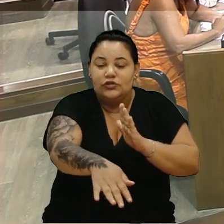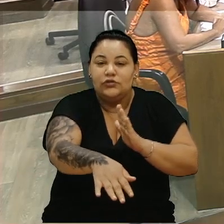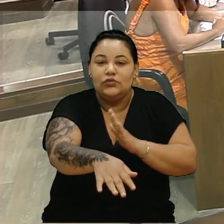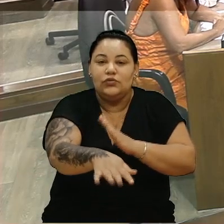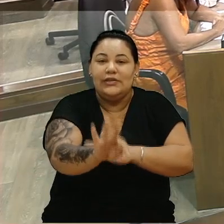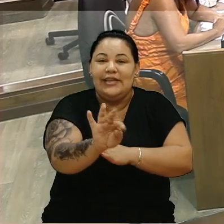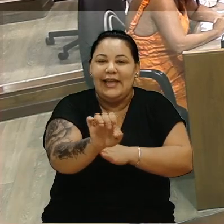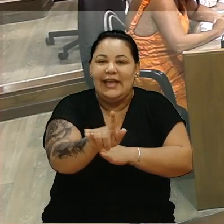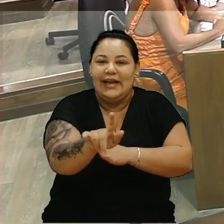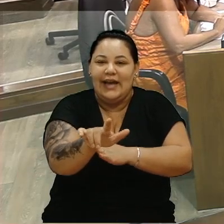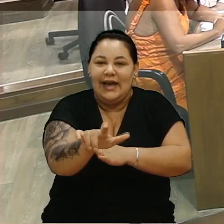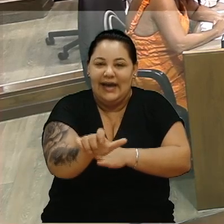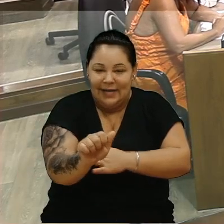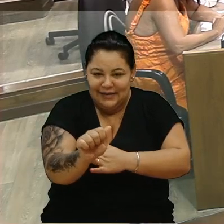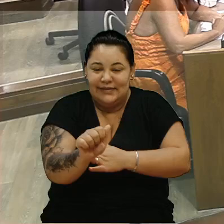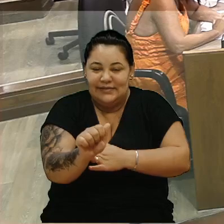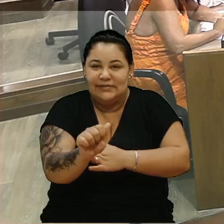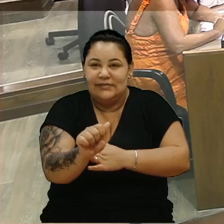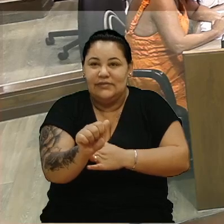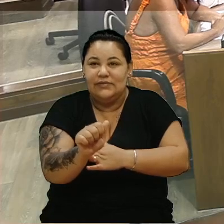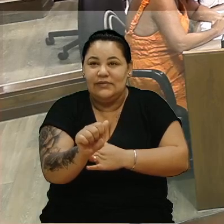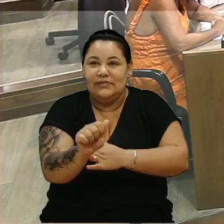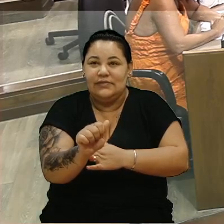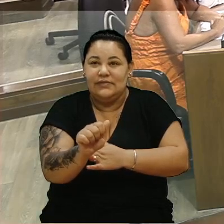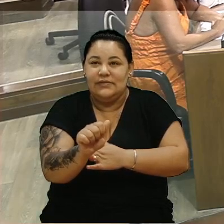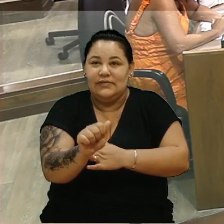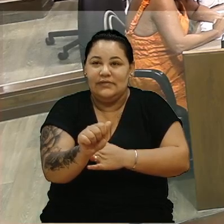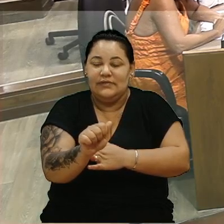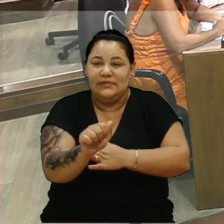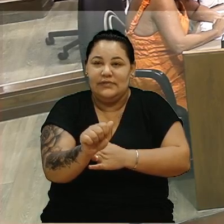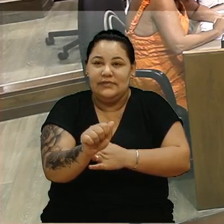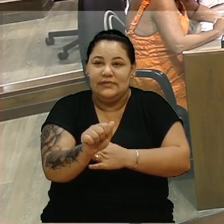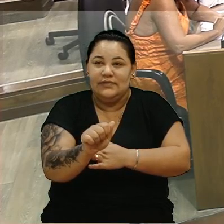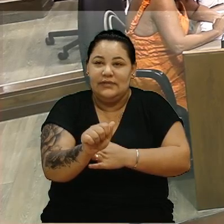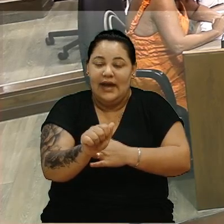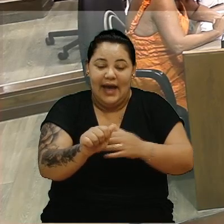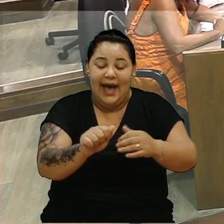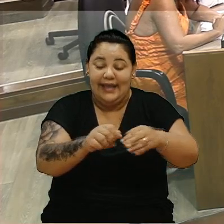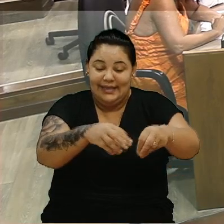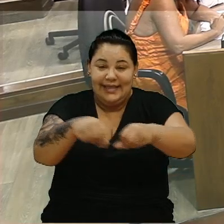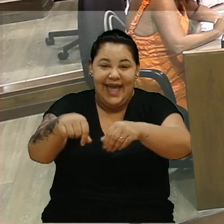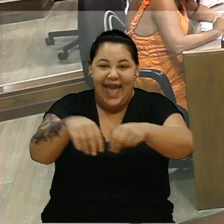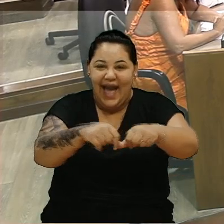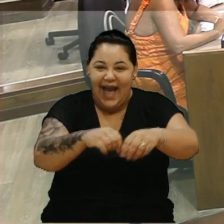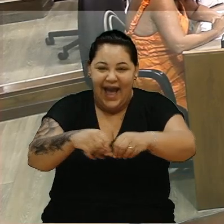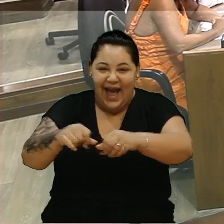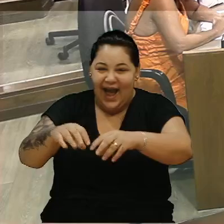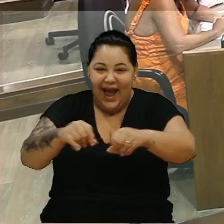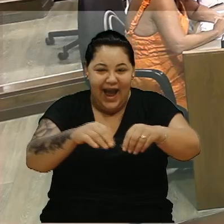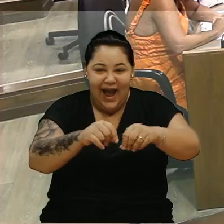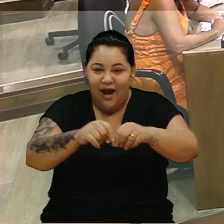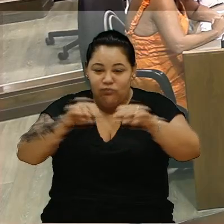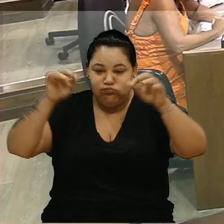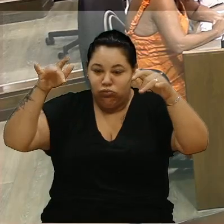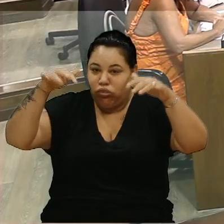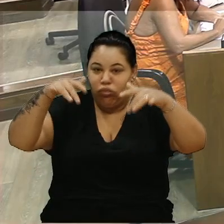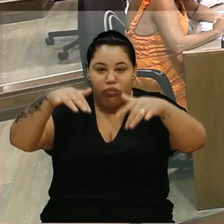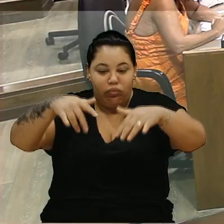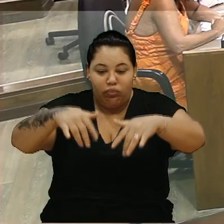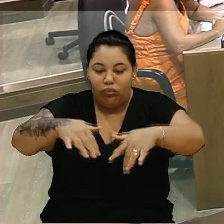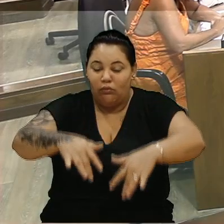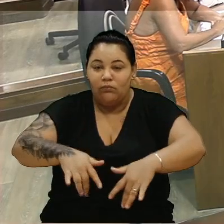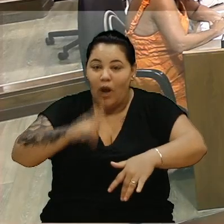no gás butano, a parte de terra foi tudo abaixo ali alagou todas as